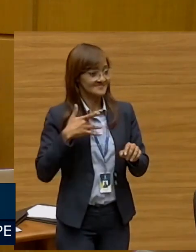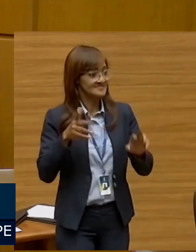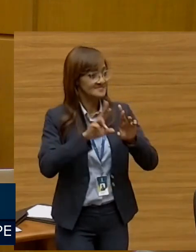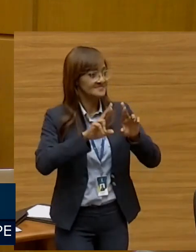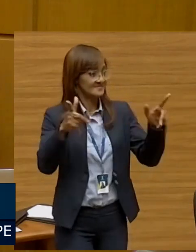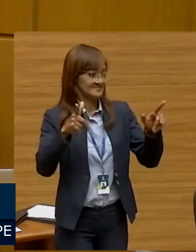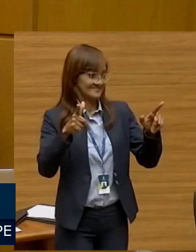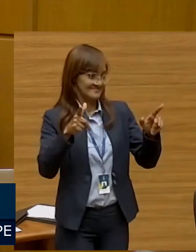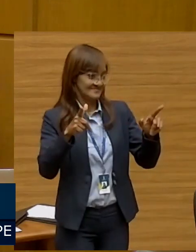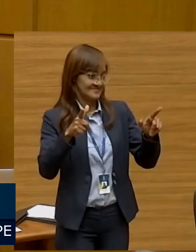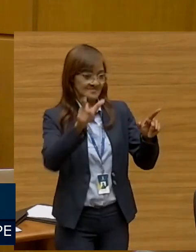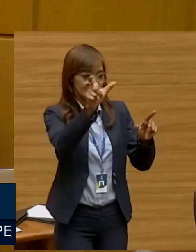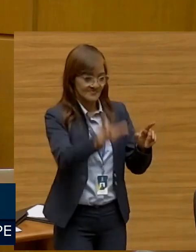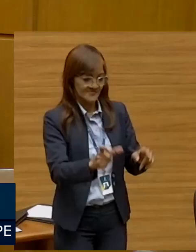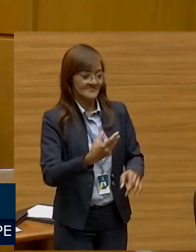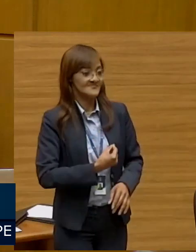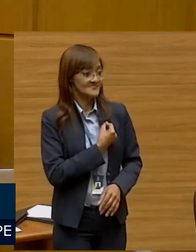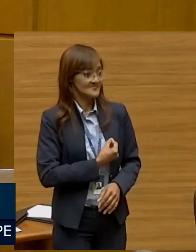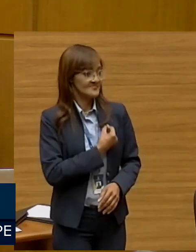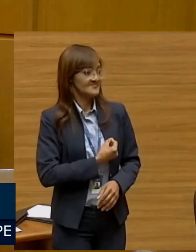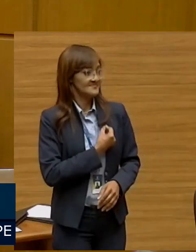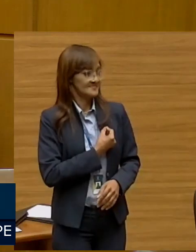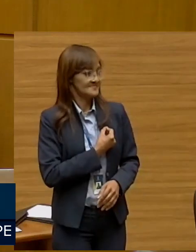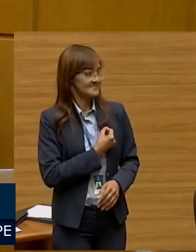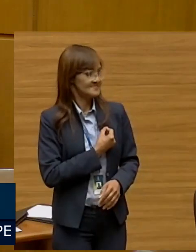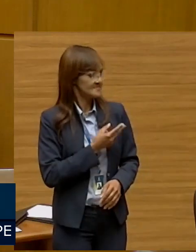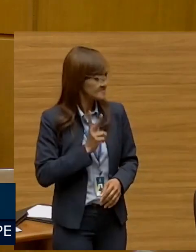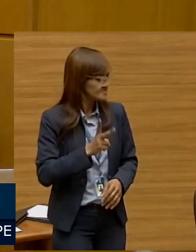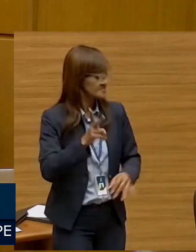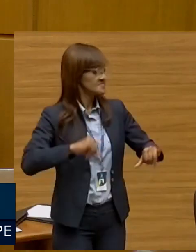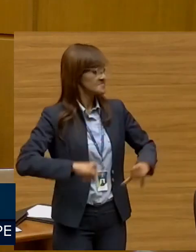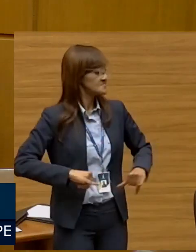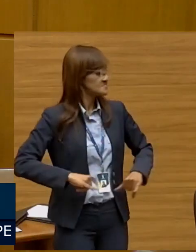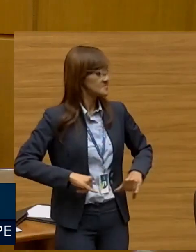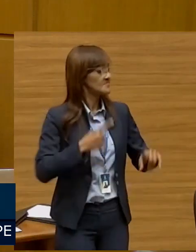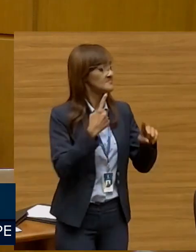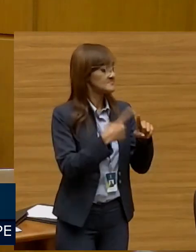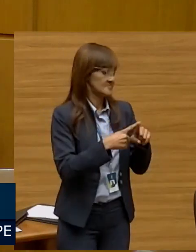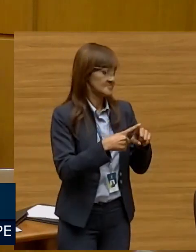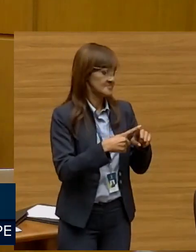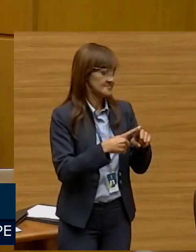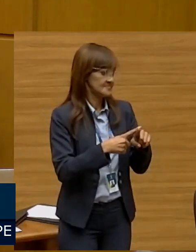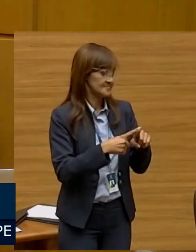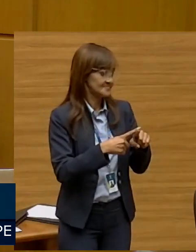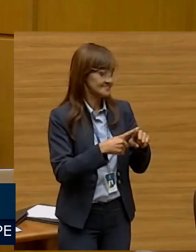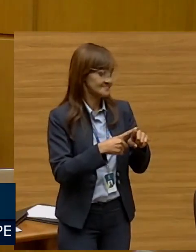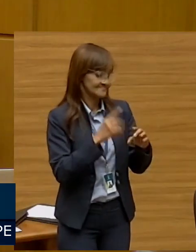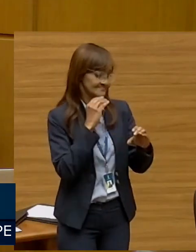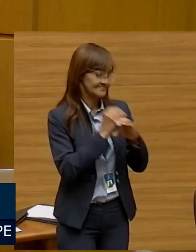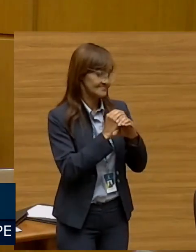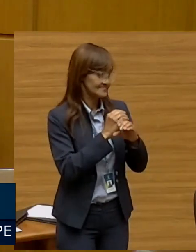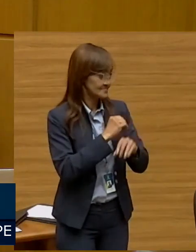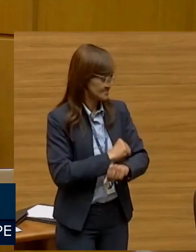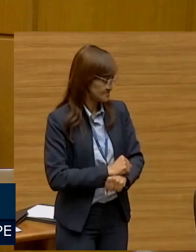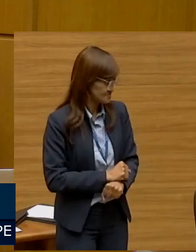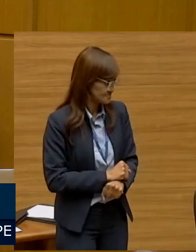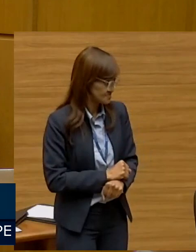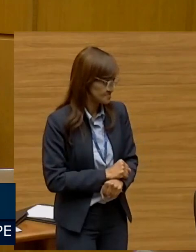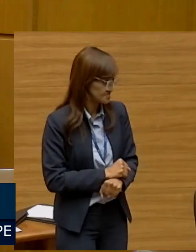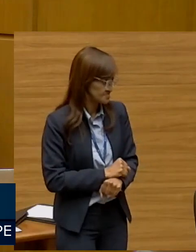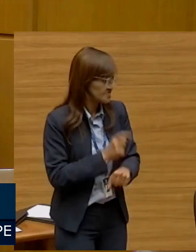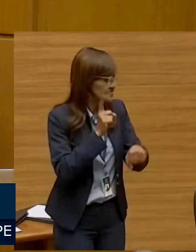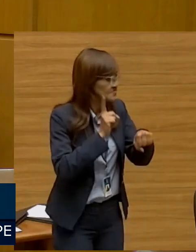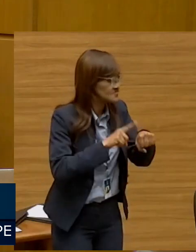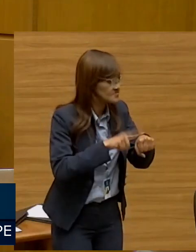envolve vida. Vida esta que sofre consequências pelo simples fato da sua diferença. Que nenhum momento de